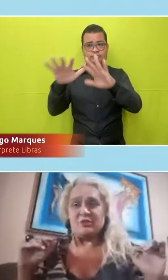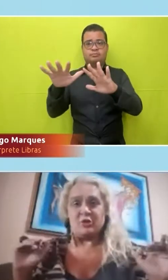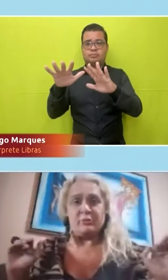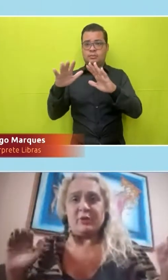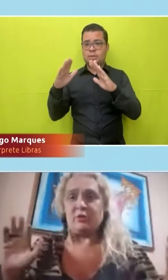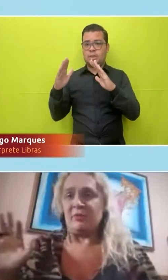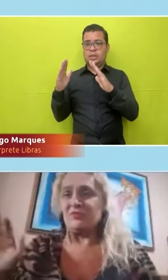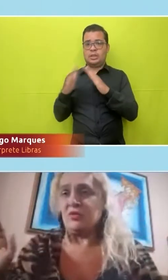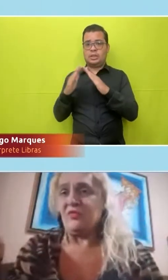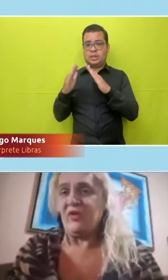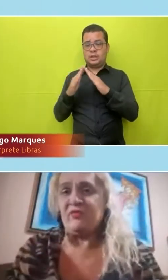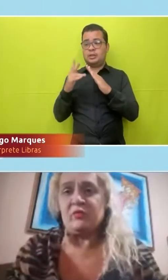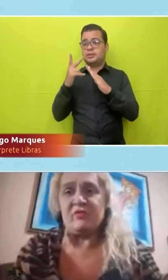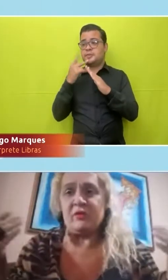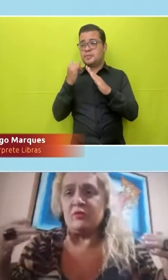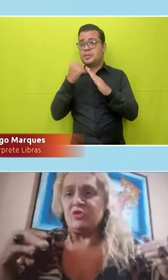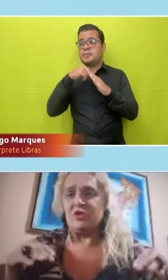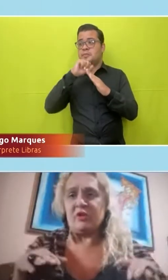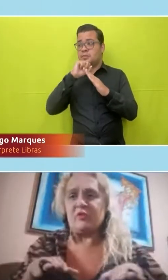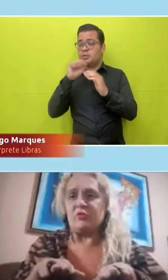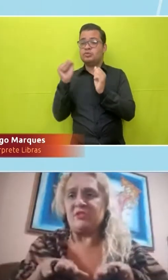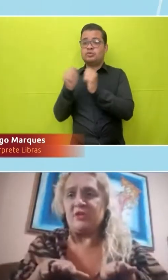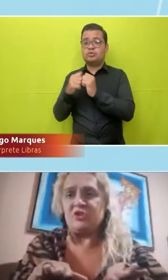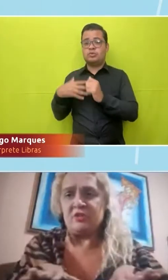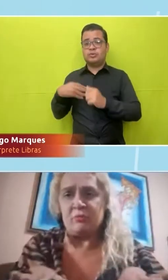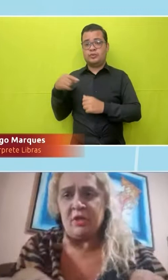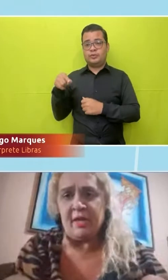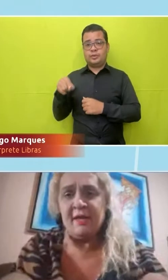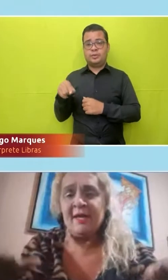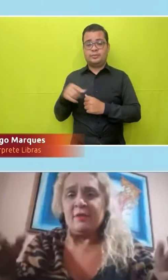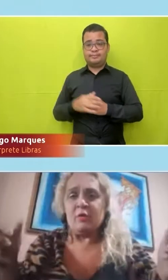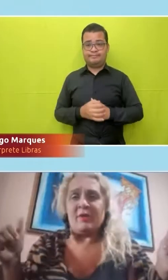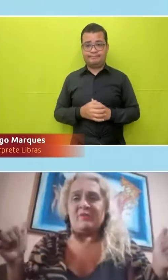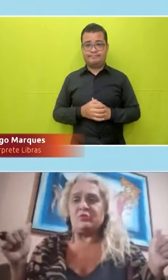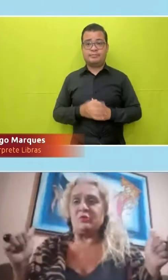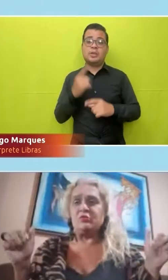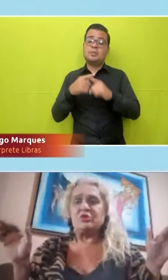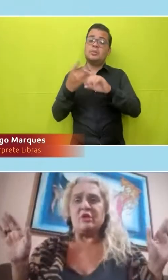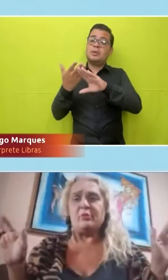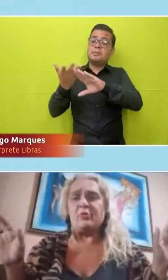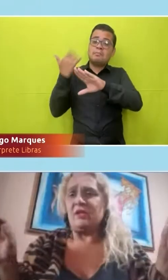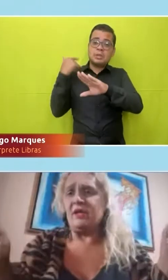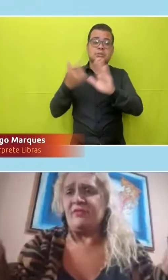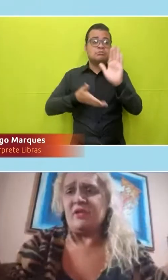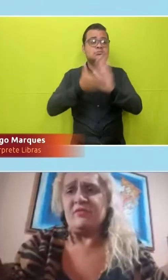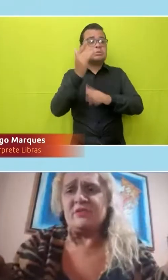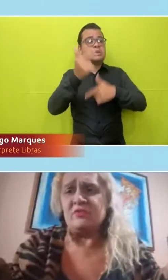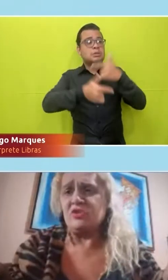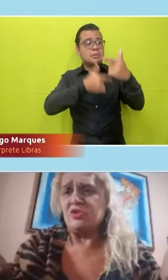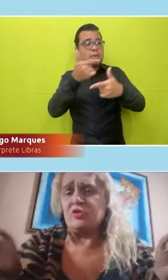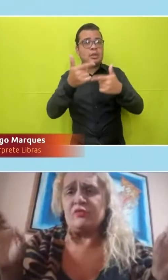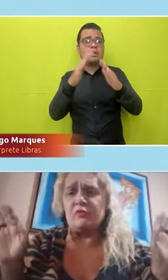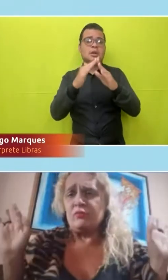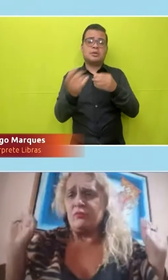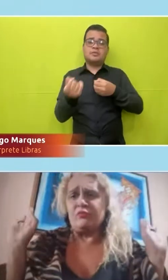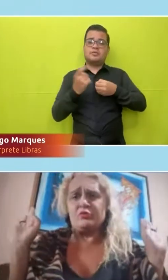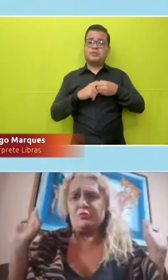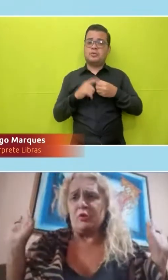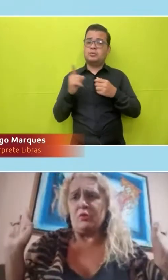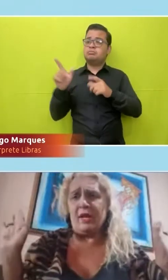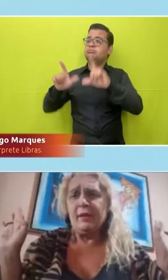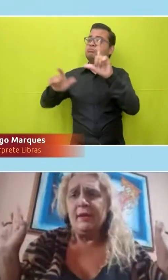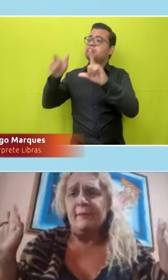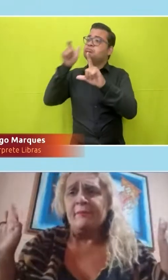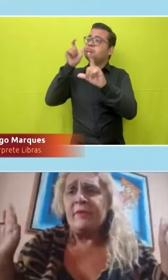às 7 horas da manhã, tomava seu café, voltava à noite, jantava o arroz quentinho da mulher, tomava sua ducha, ia para o quarto, ligava a televisão, assistia o seu